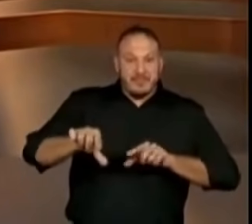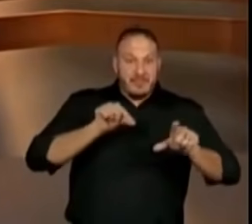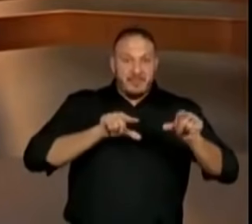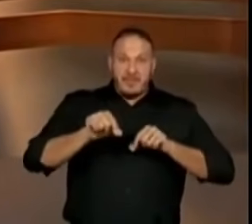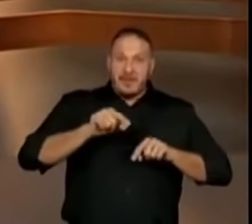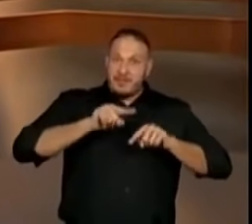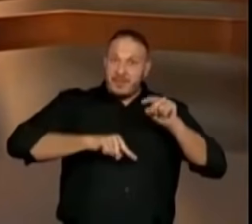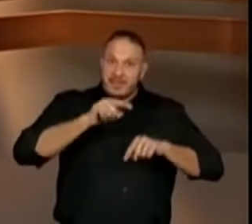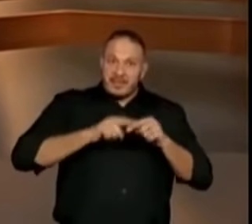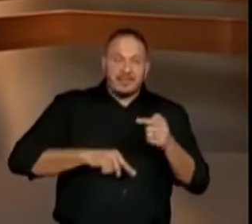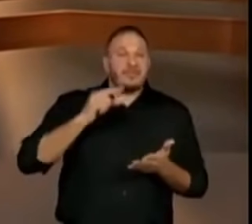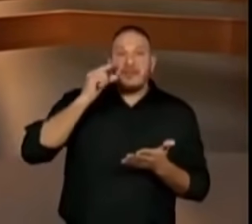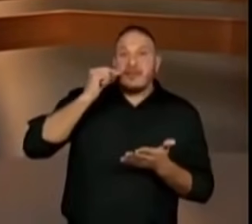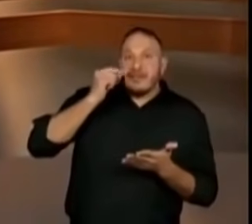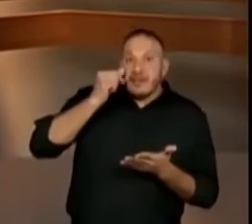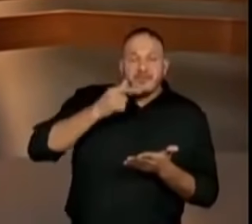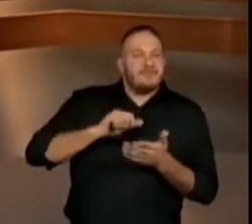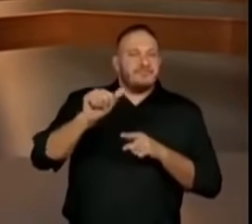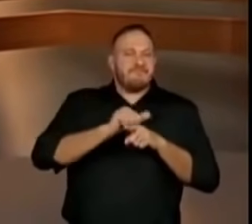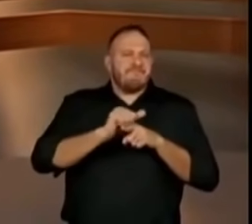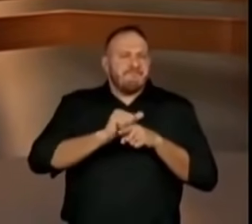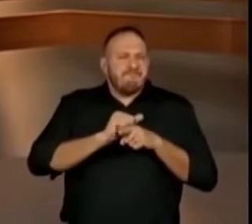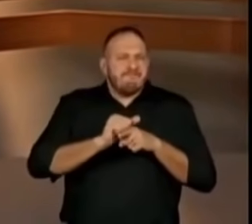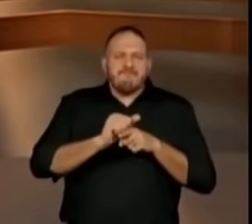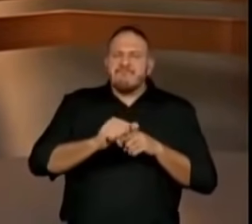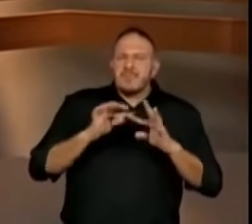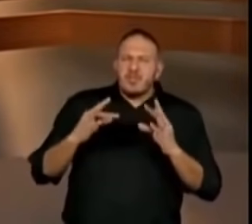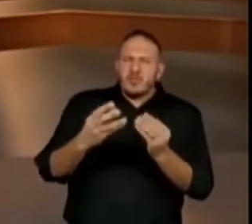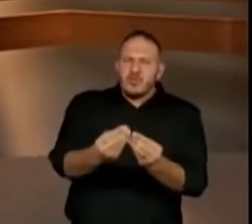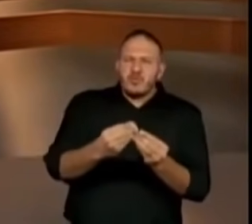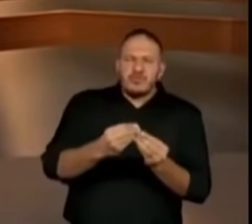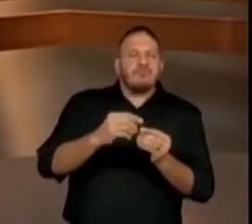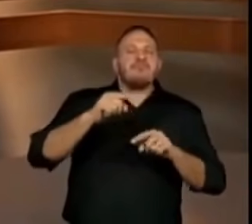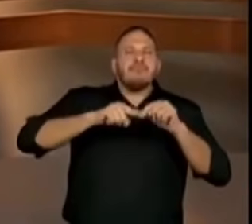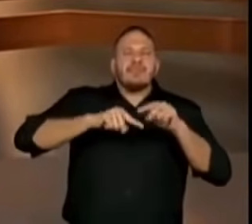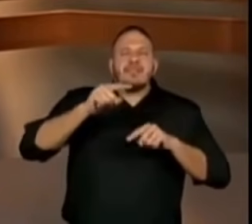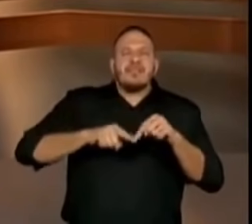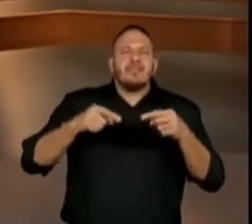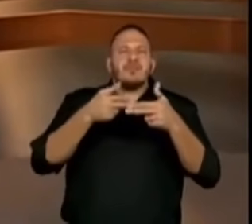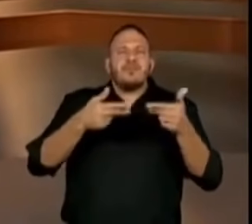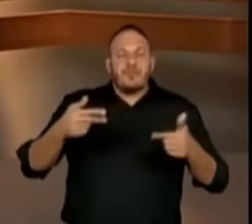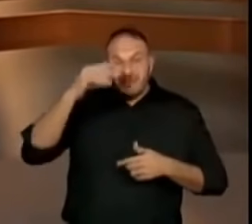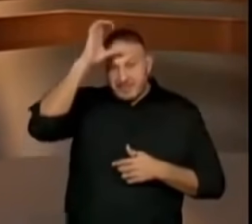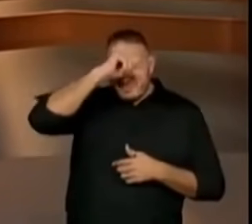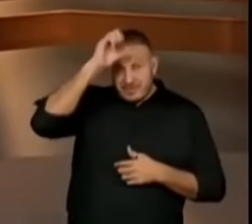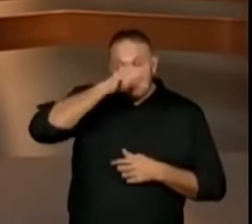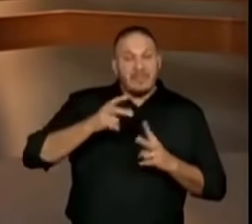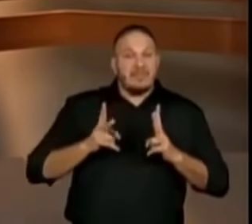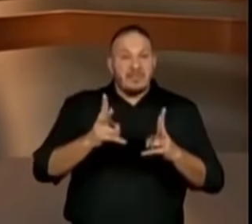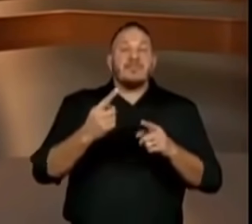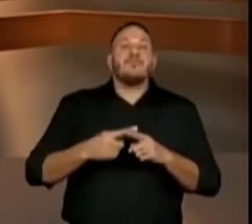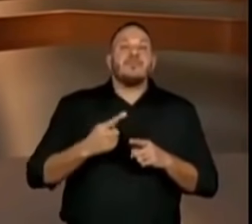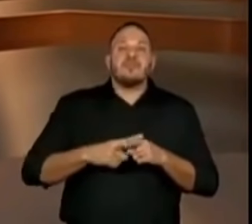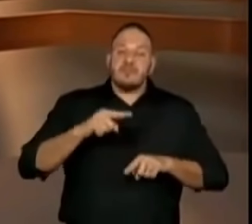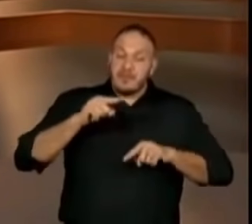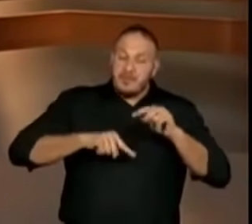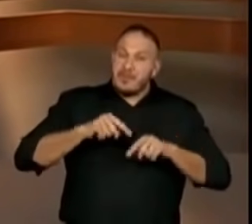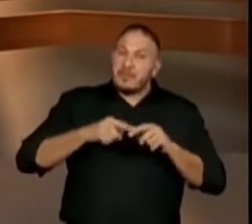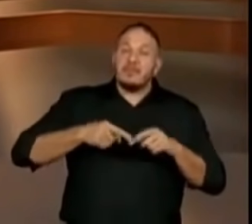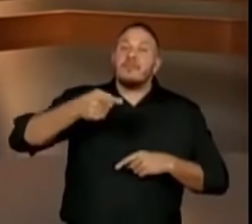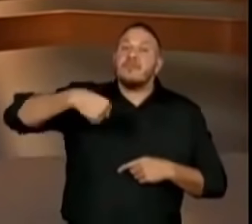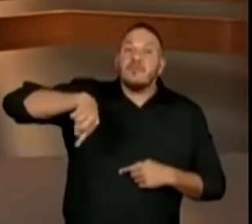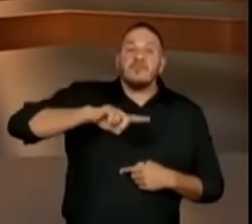material, seu lápis, a sua borracha, o seu material do Aprender Sempre ou o seu caderno, porque serão os materiais que nós